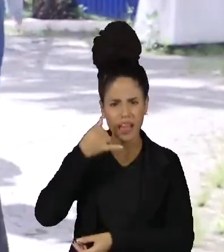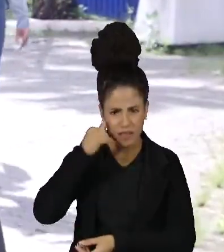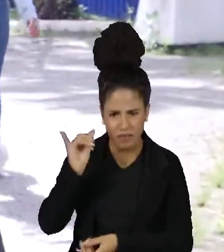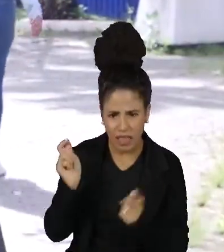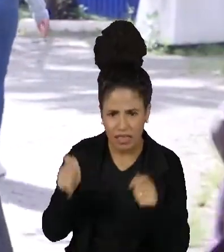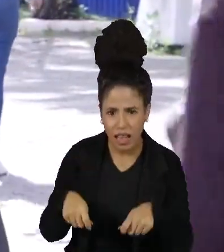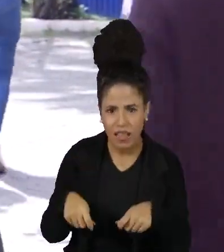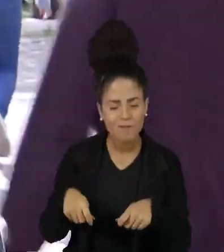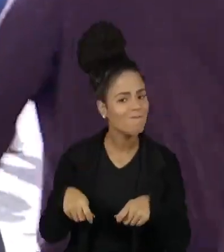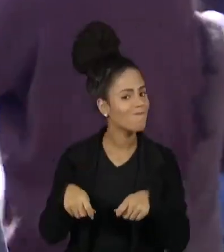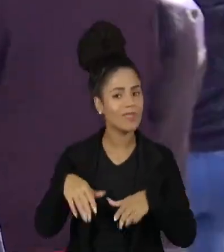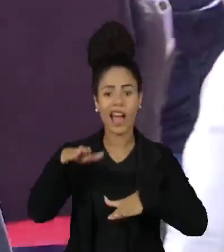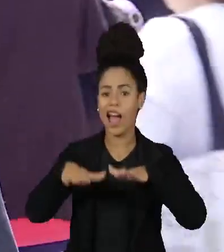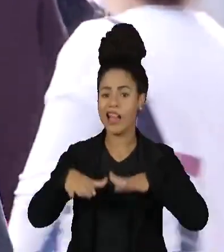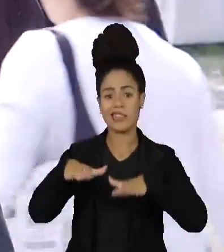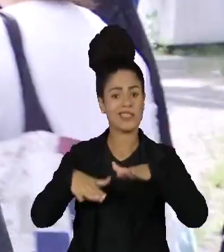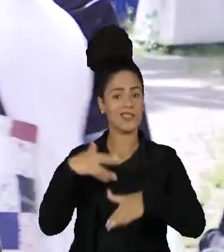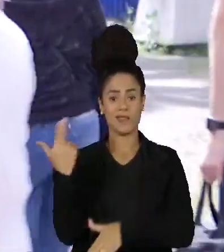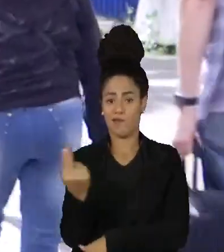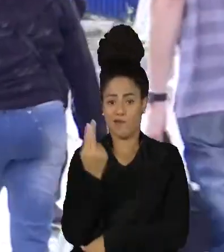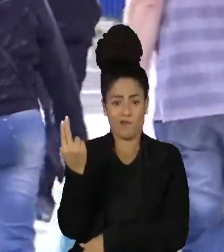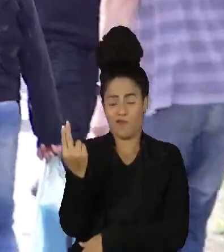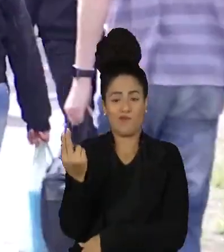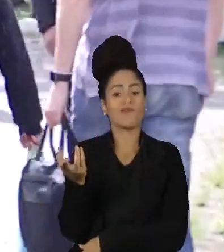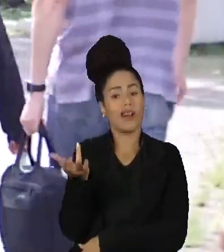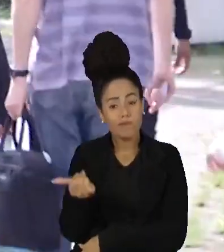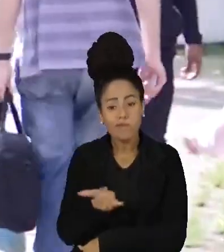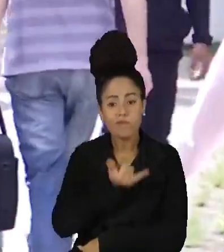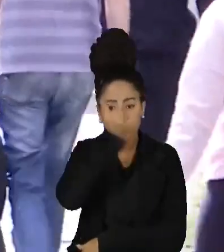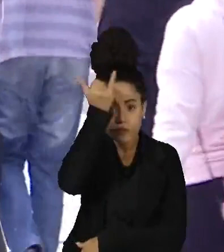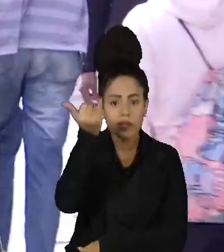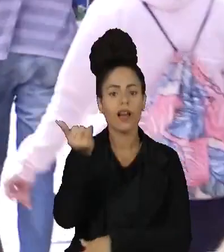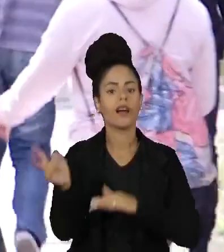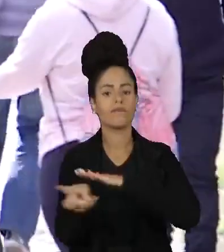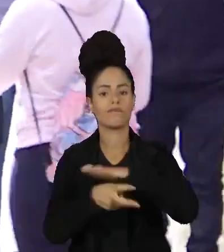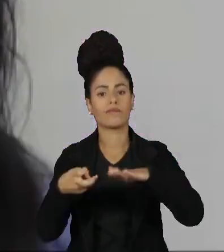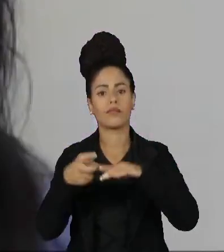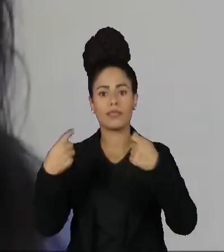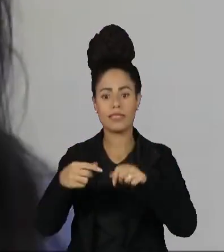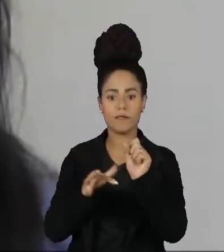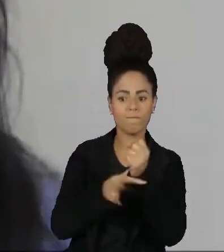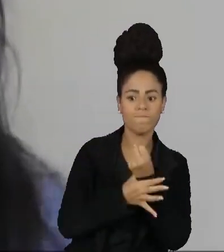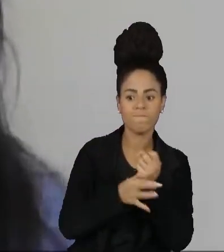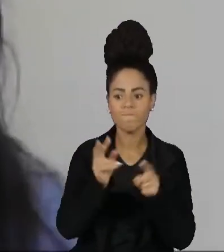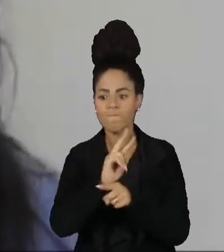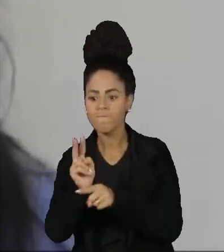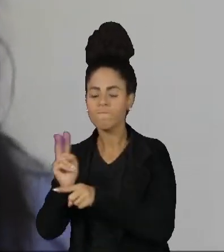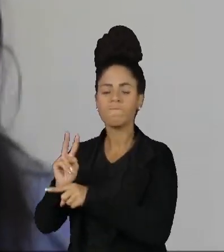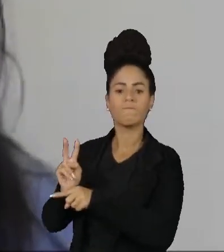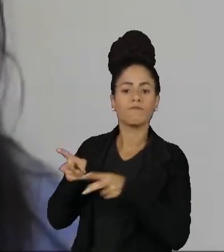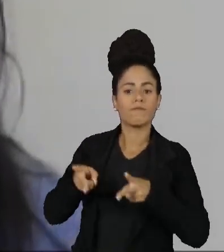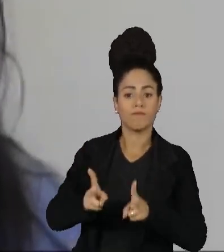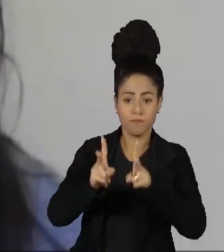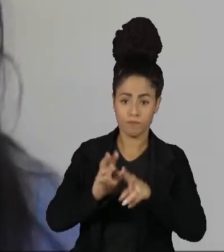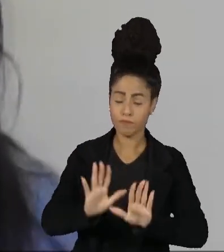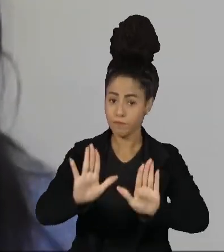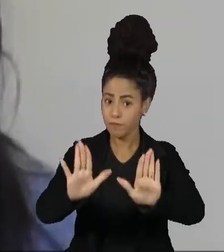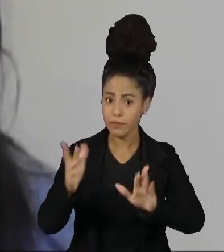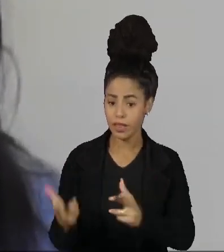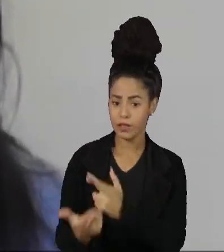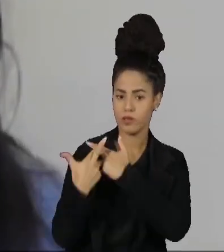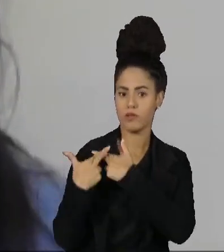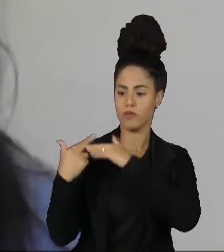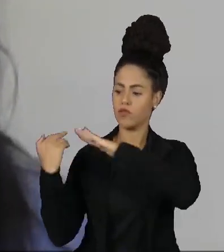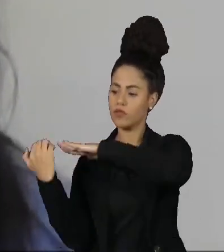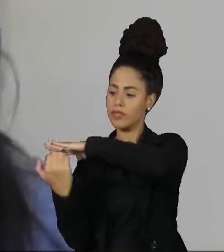usuários empresas precisam aprimorar os métodos de proteção a todo momento é muito mais fácil as empresas terem